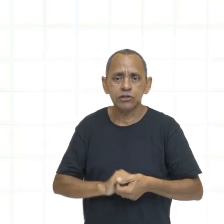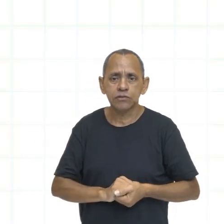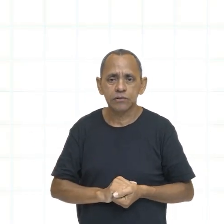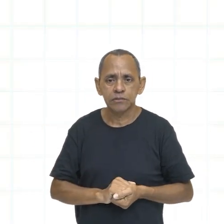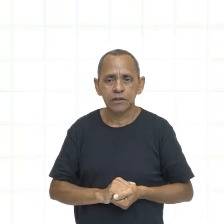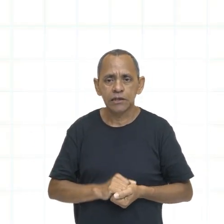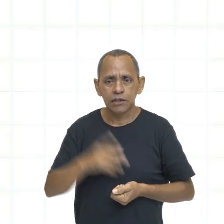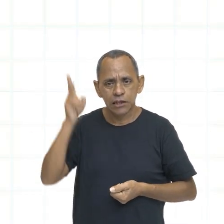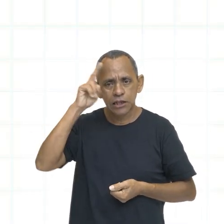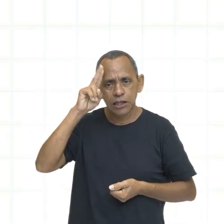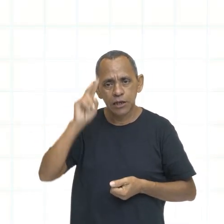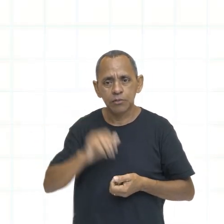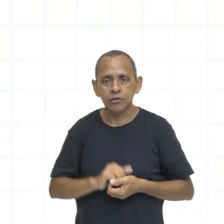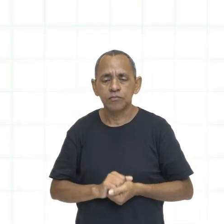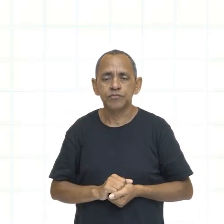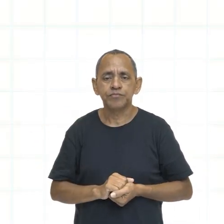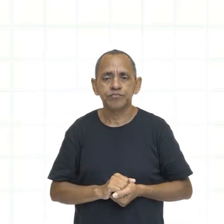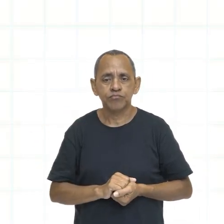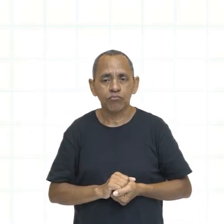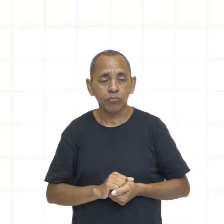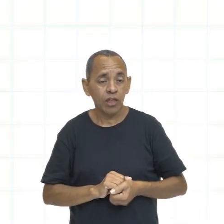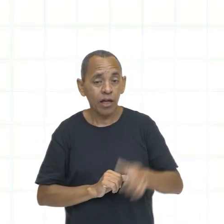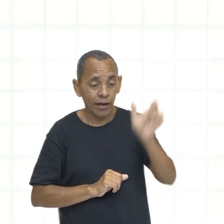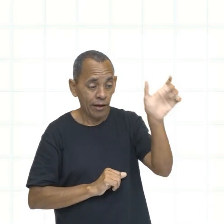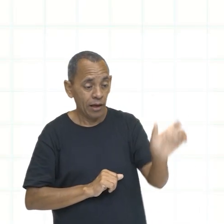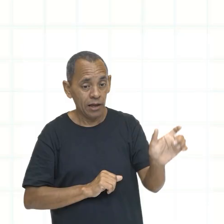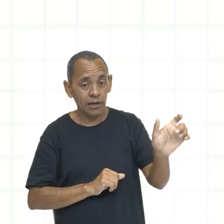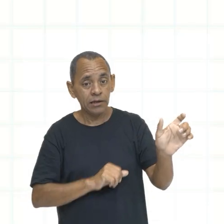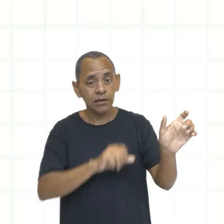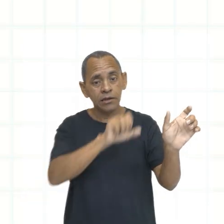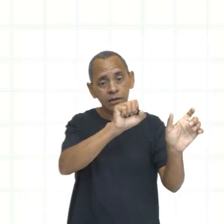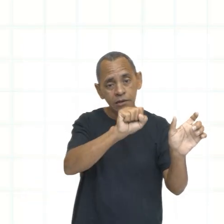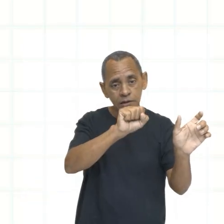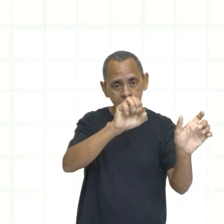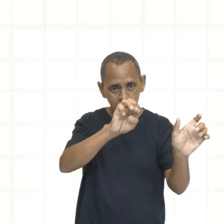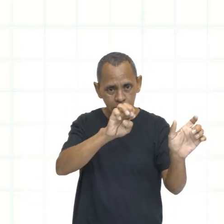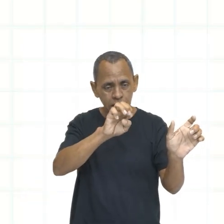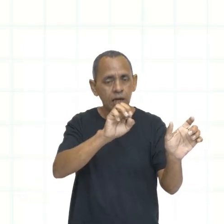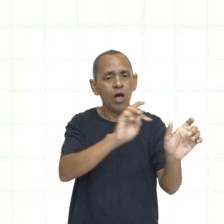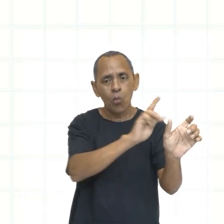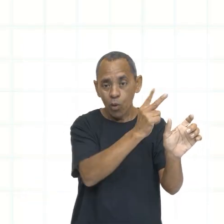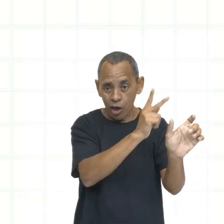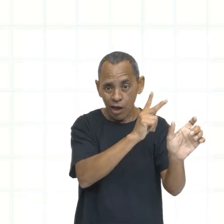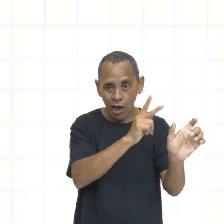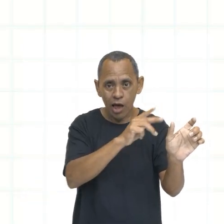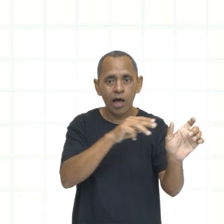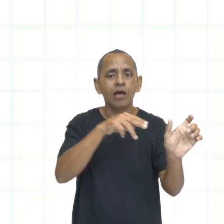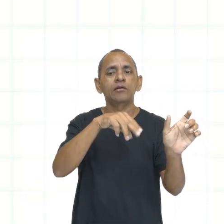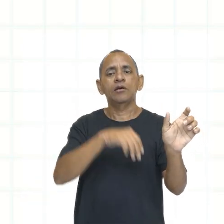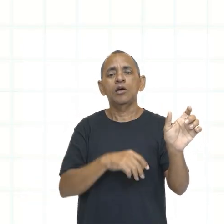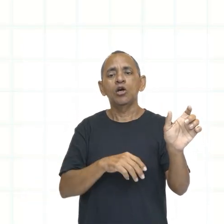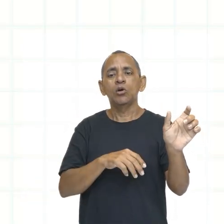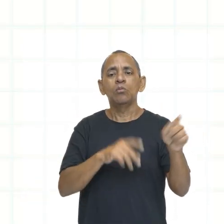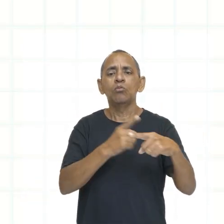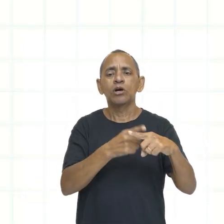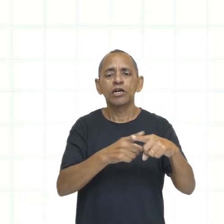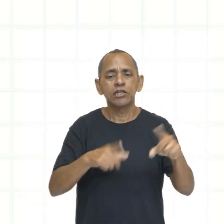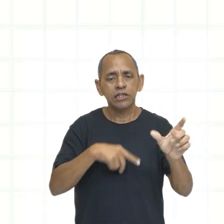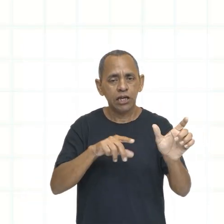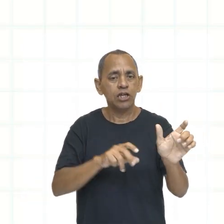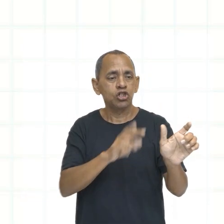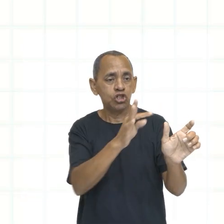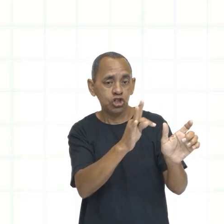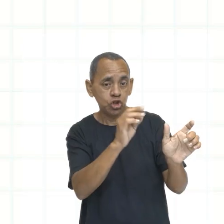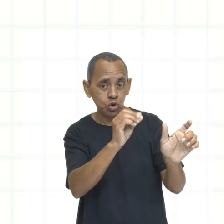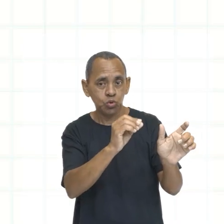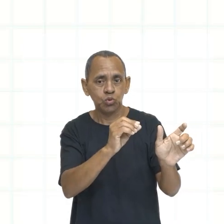semimodal. Lembram disso? Porque ele tem o to aqui, ó. Ele é um verbo semimodal. Por ser semimodal, não é